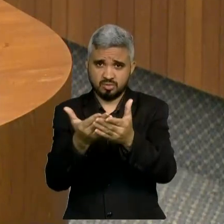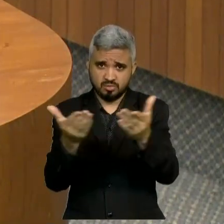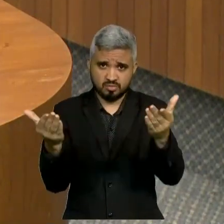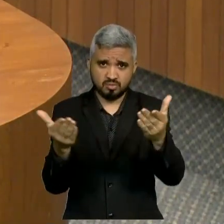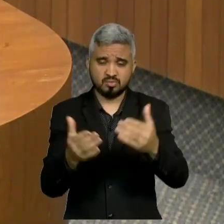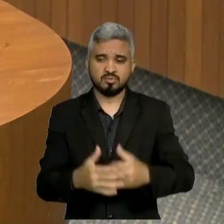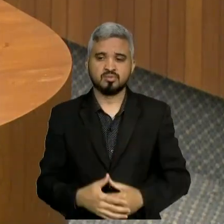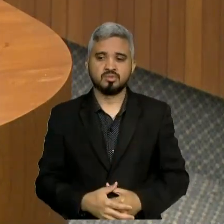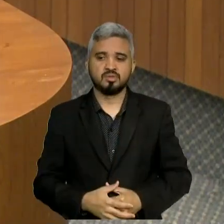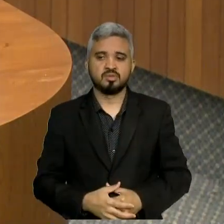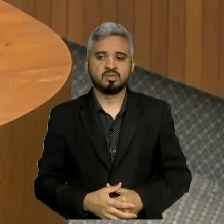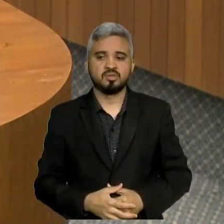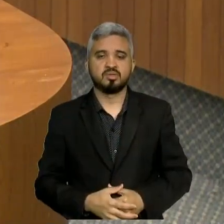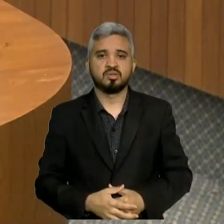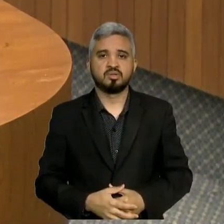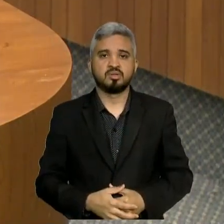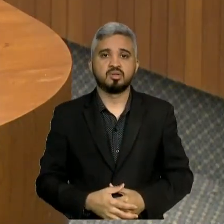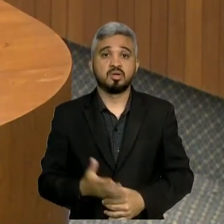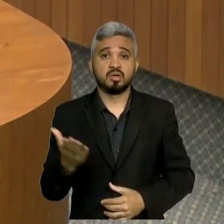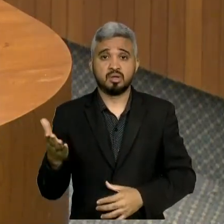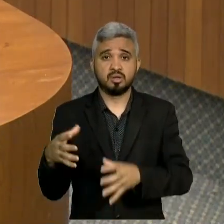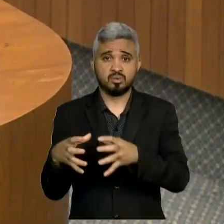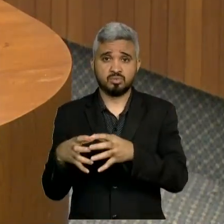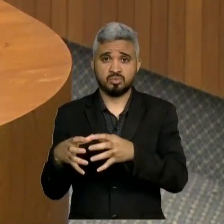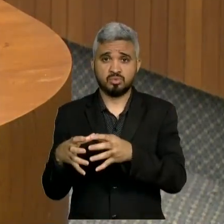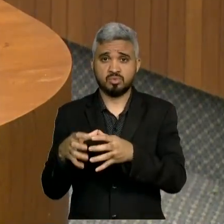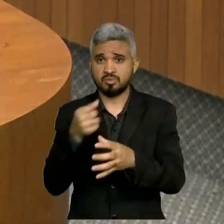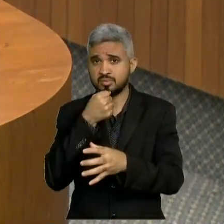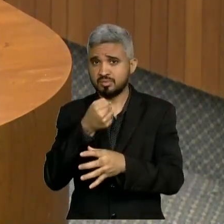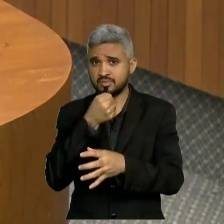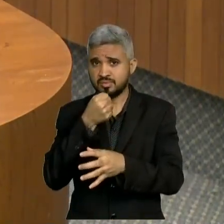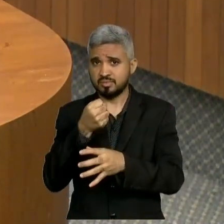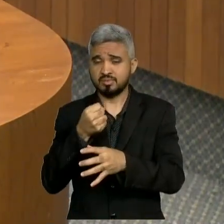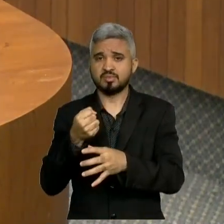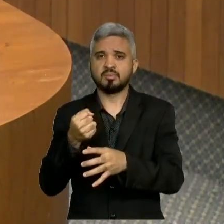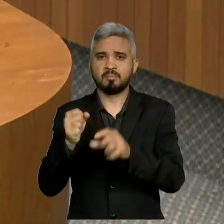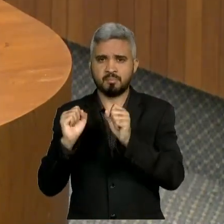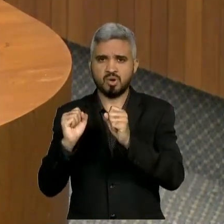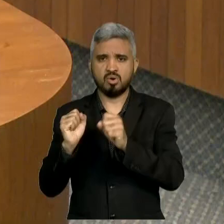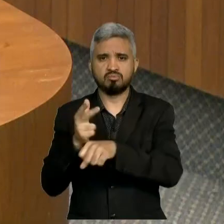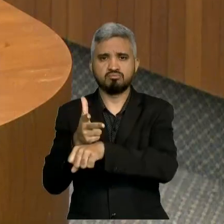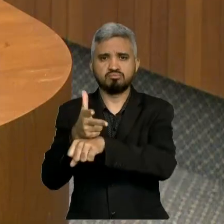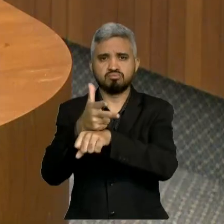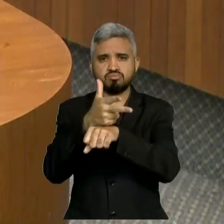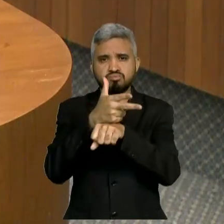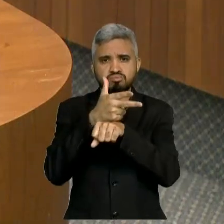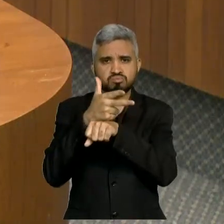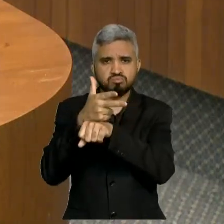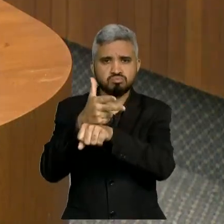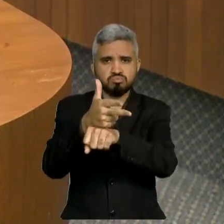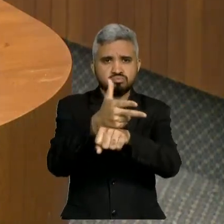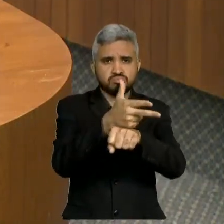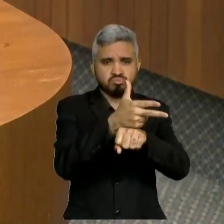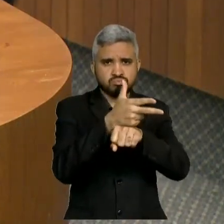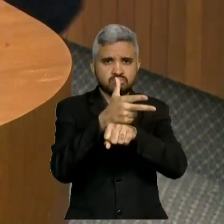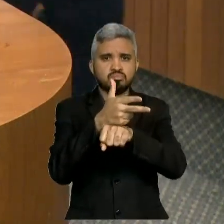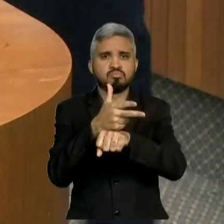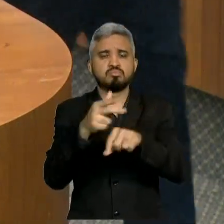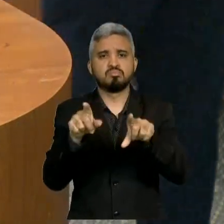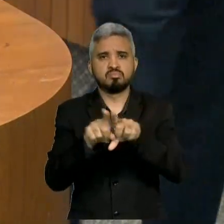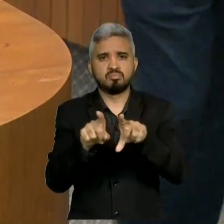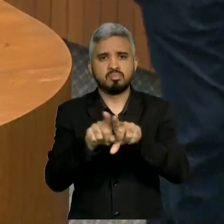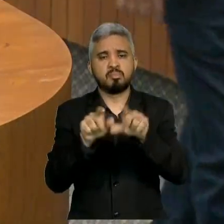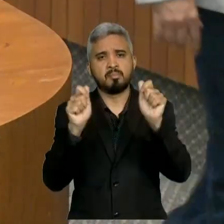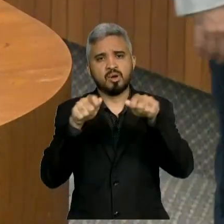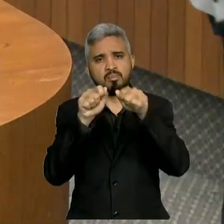a nossa assessoria de imprensa, ela faça a cobertura deste evento e disponibilize os nossos canais de